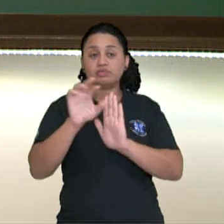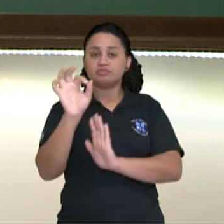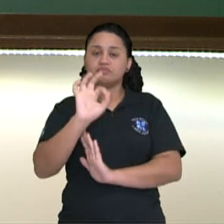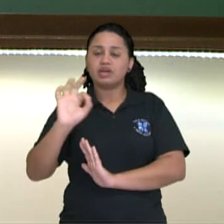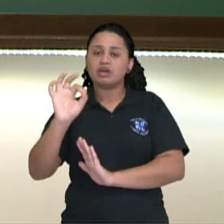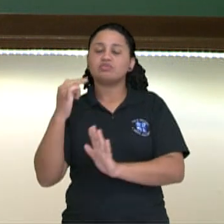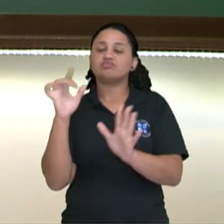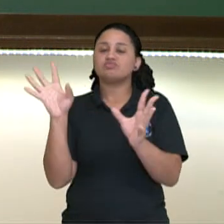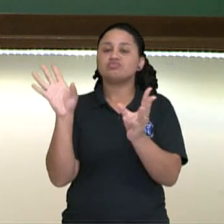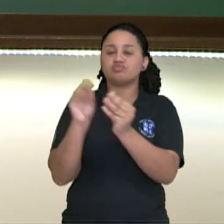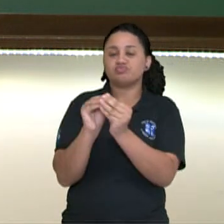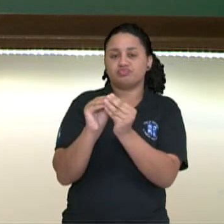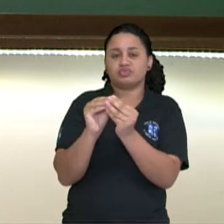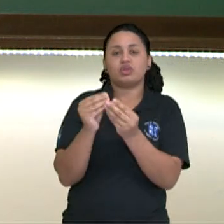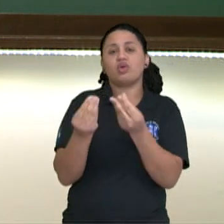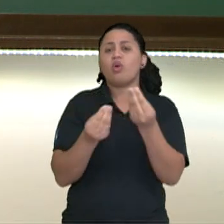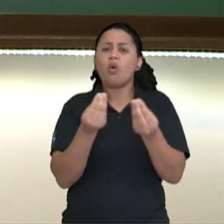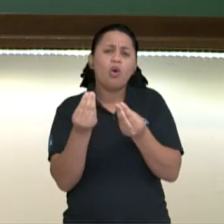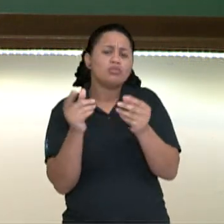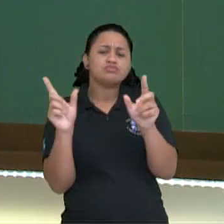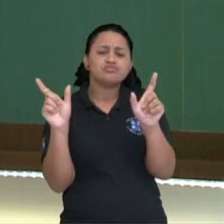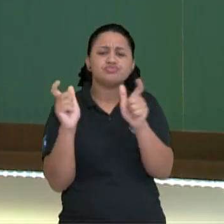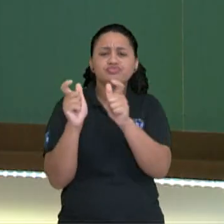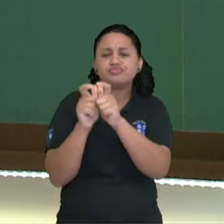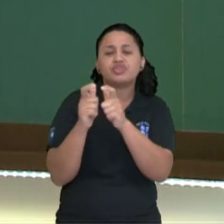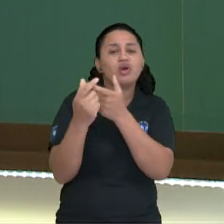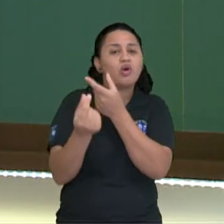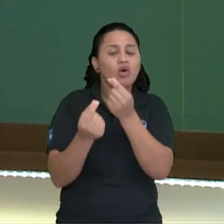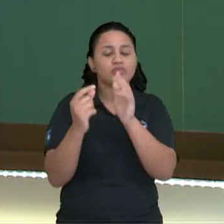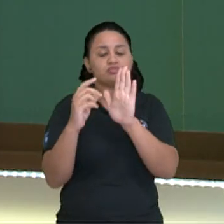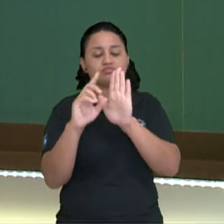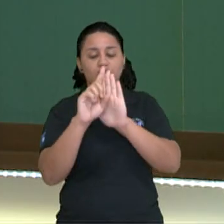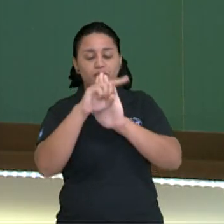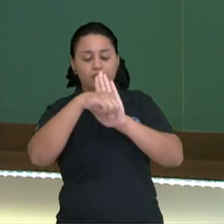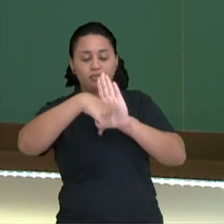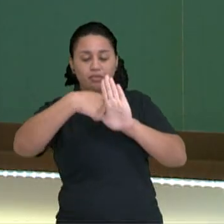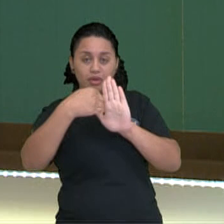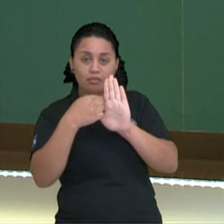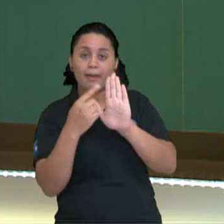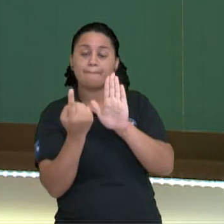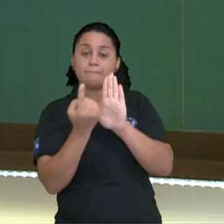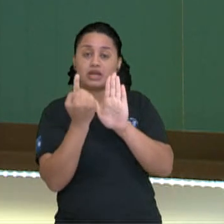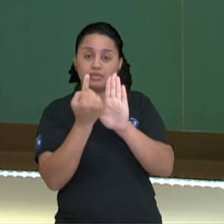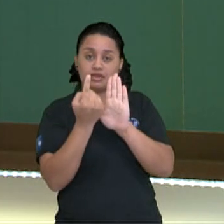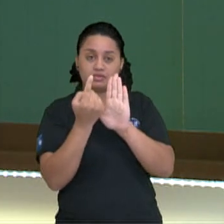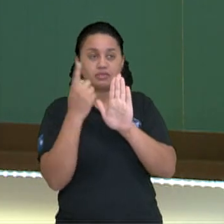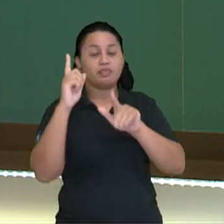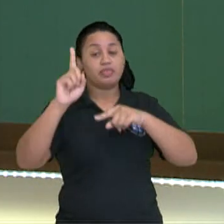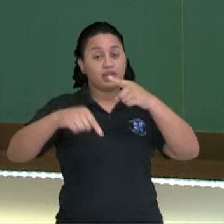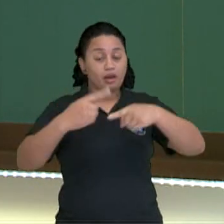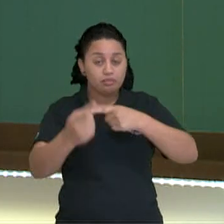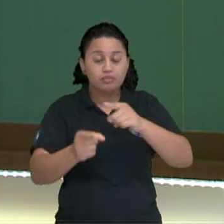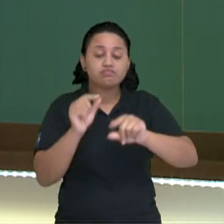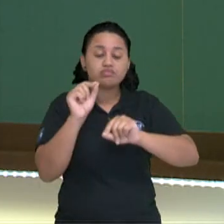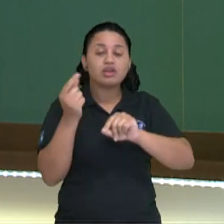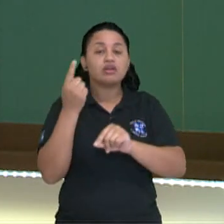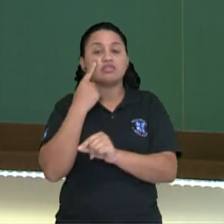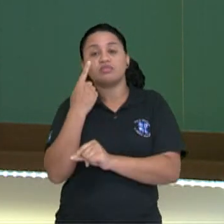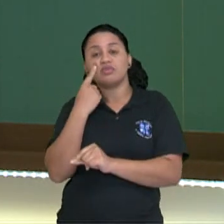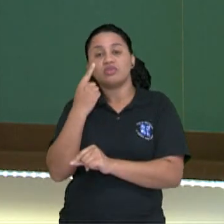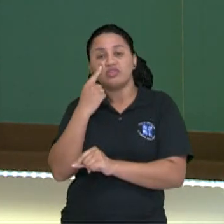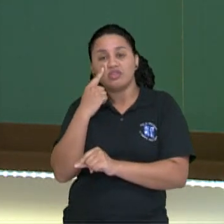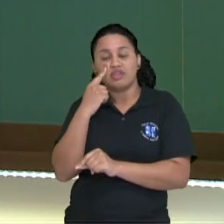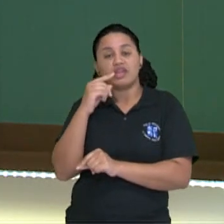vamos reduzir esses ângulos ao primeiro quadrante e vamos reconhecer, depois dessa redução, os valores de